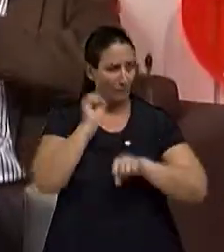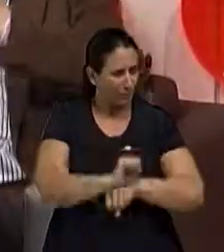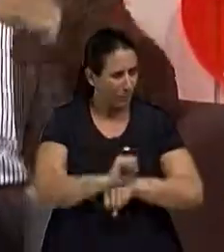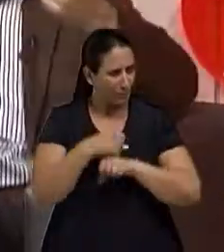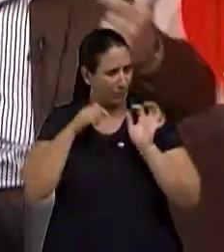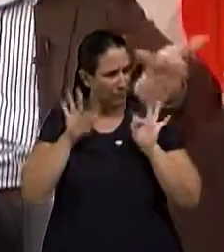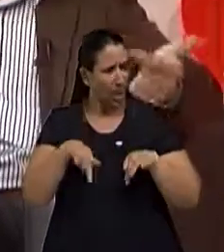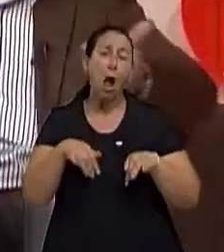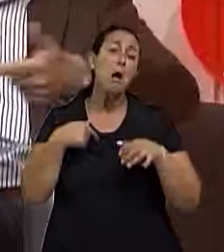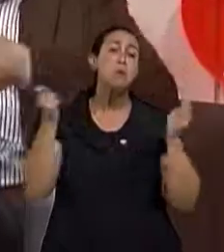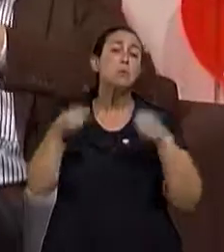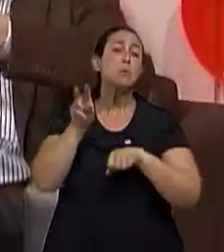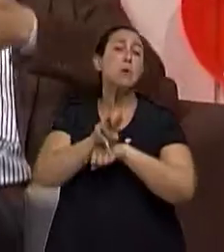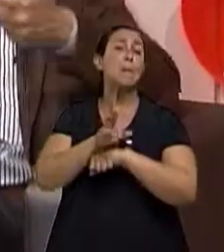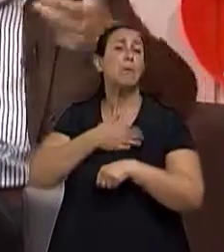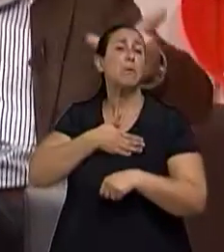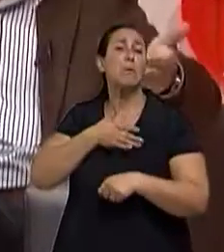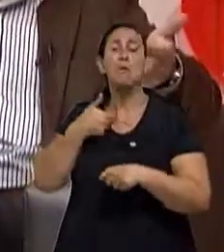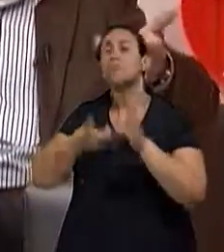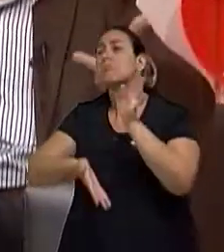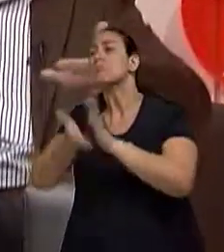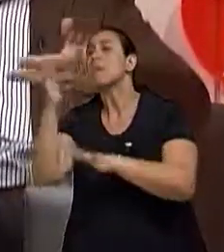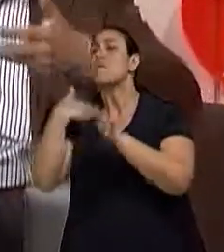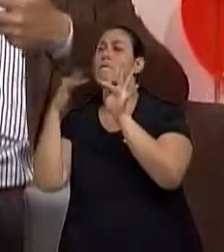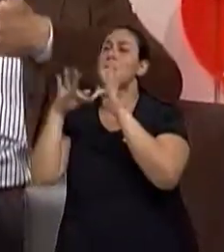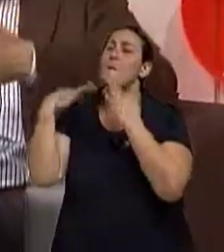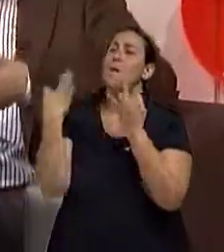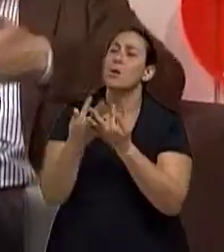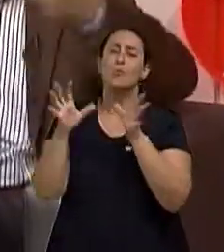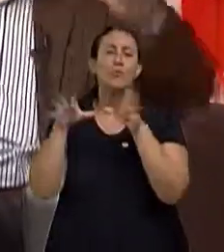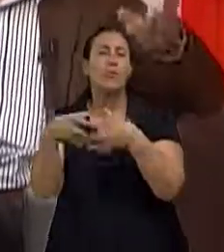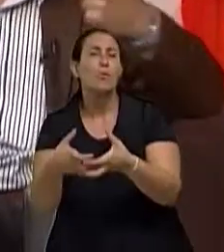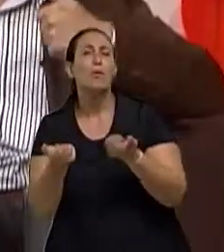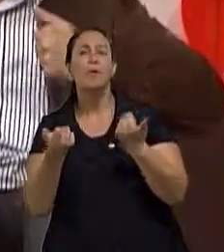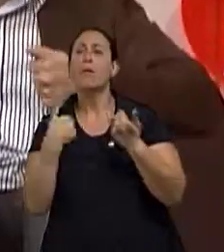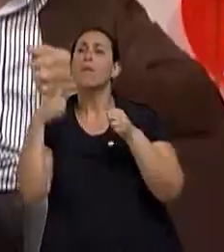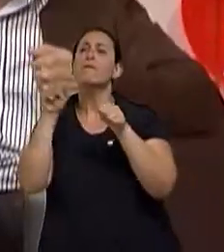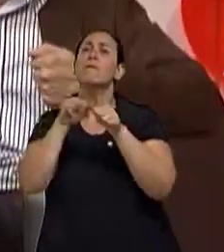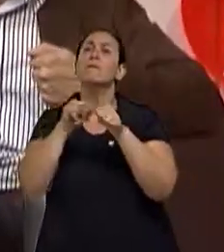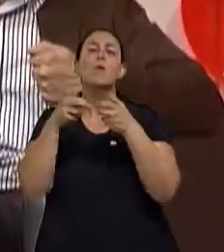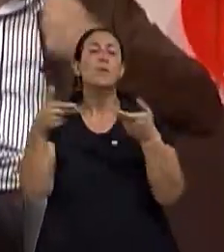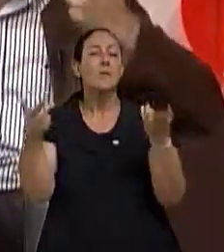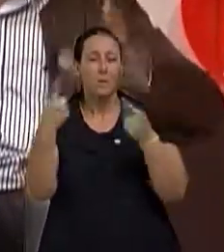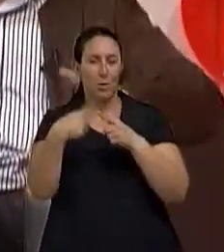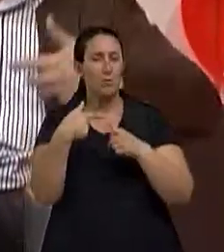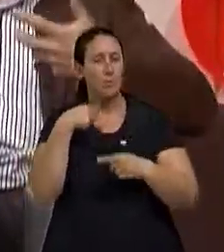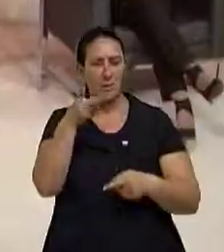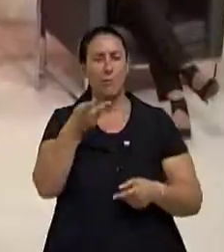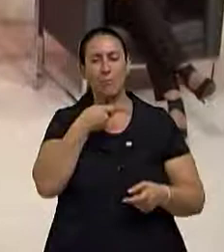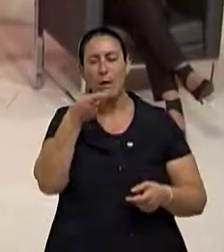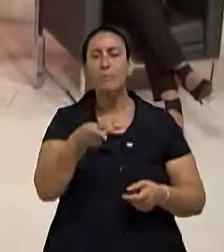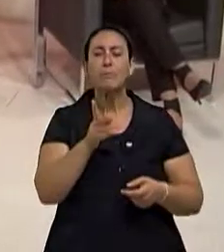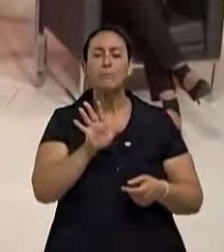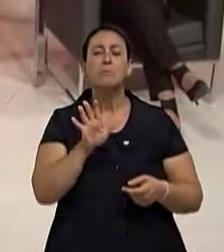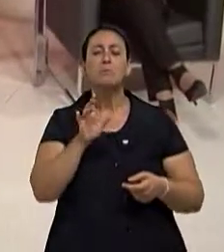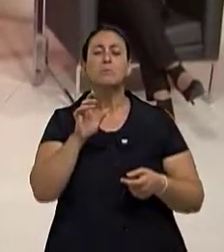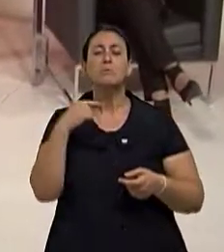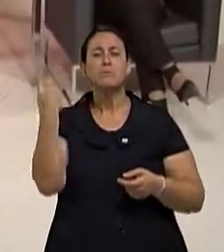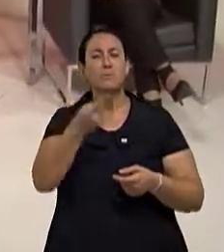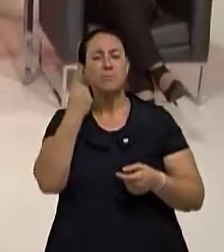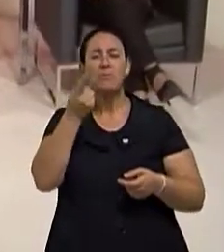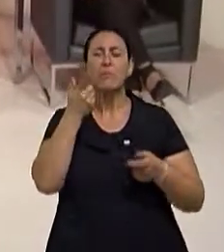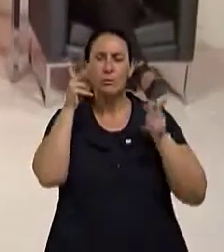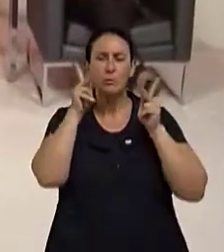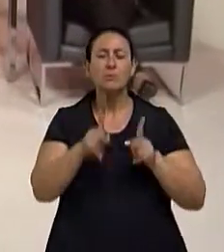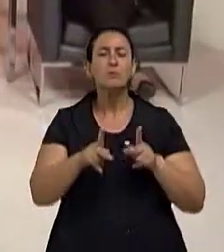Um cuidado melhor de si, um cuidado melhor da família, o cuidado de outros. Eu sempre digo para as pessoas que me procuram atendimento,